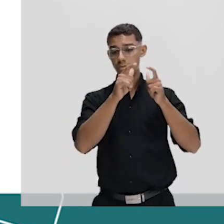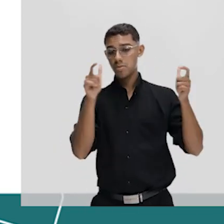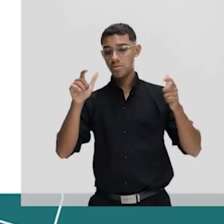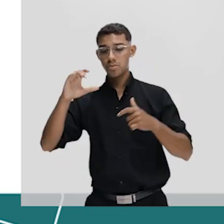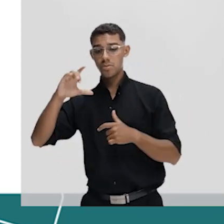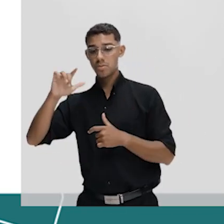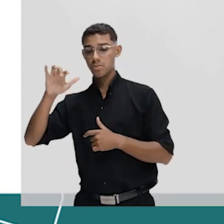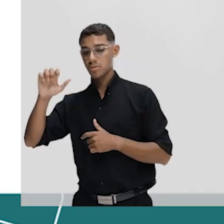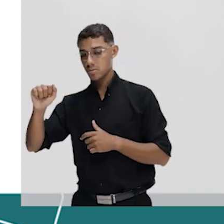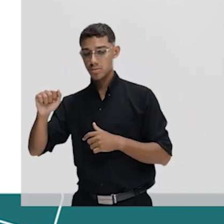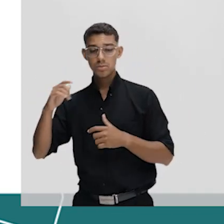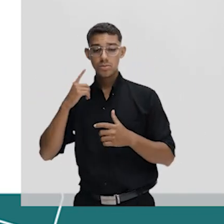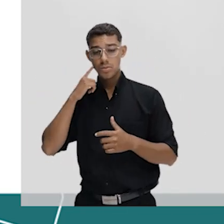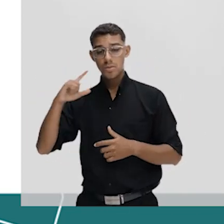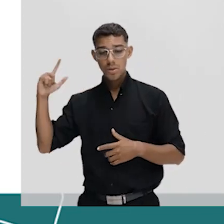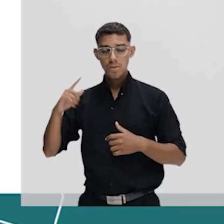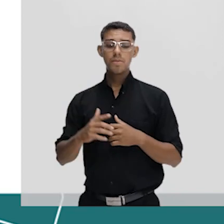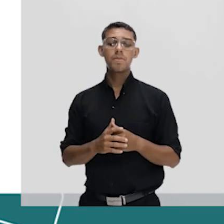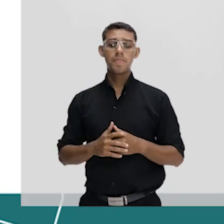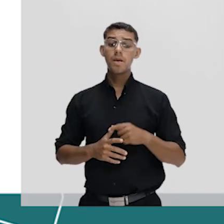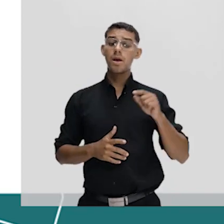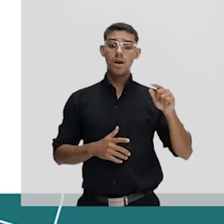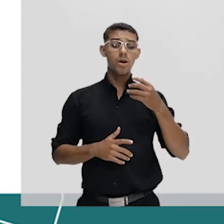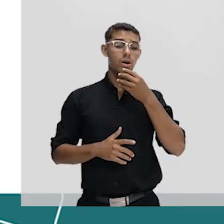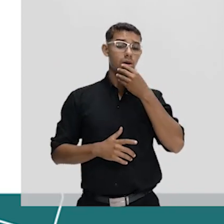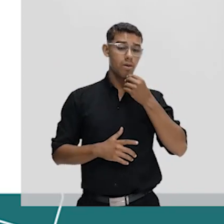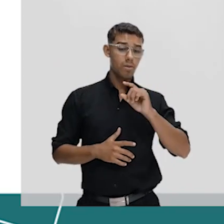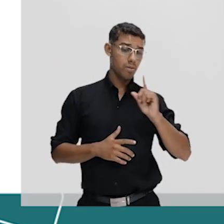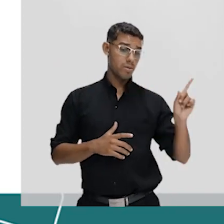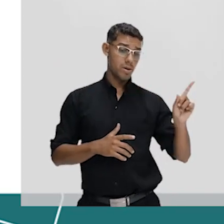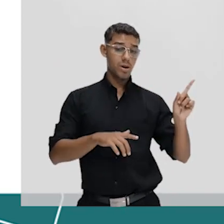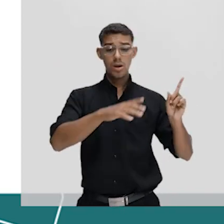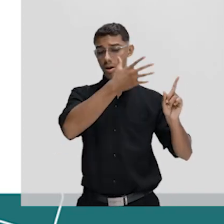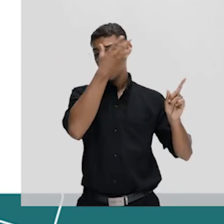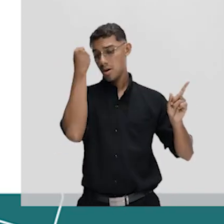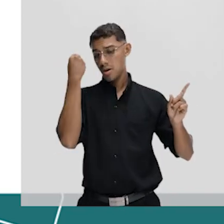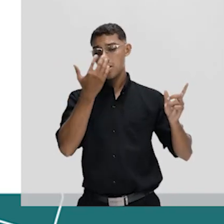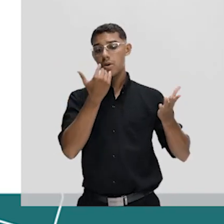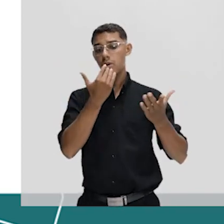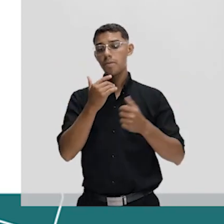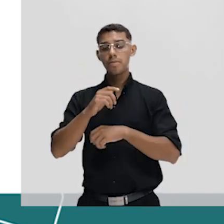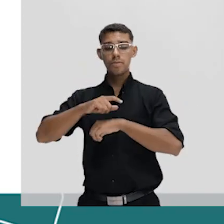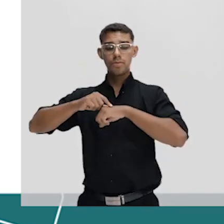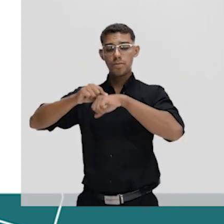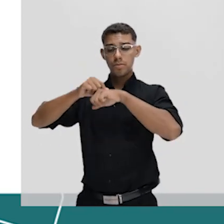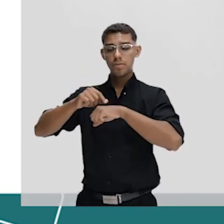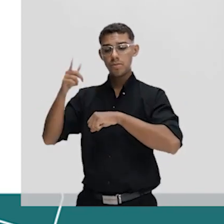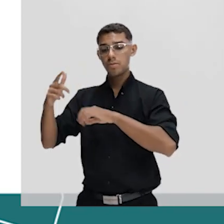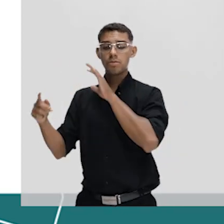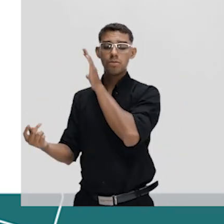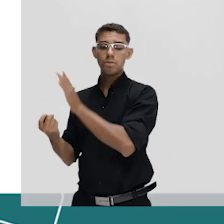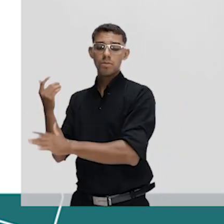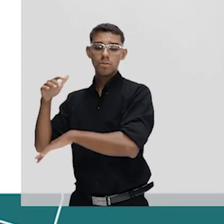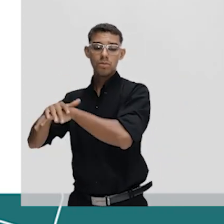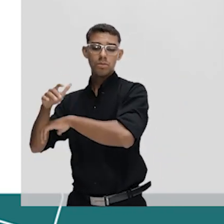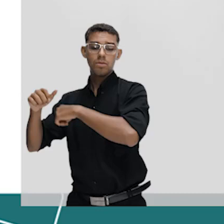artigo definido e indefinido. Então, vejam que aí está sempre acompanhando o